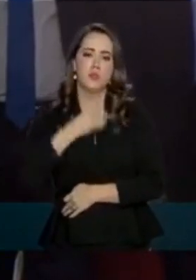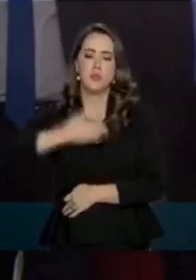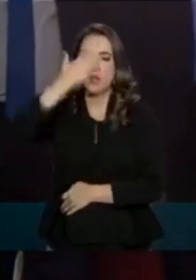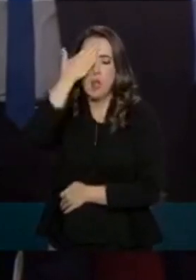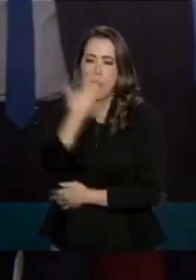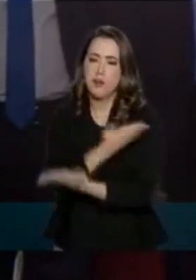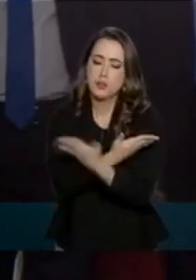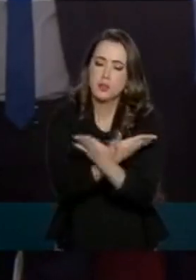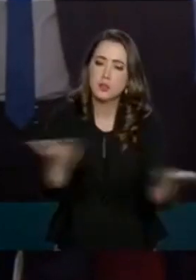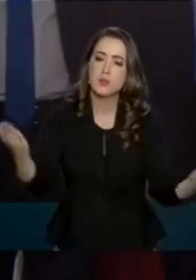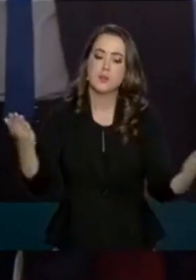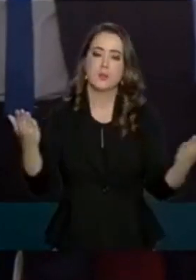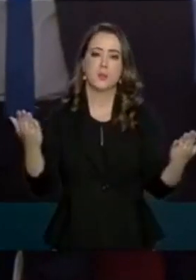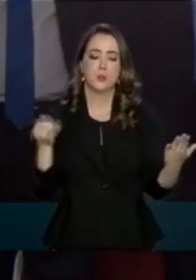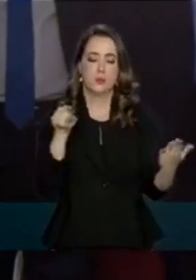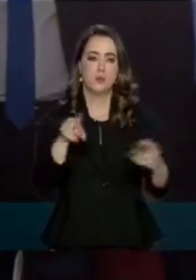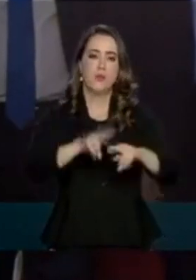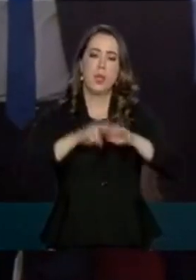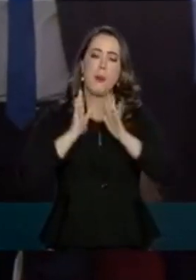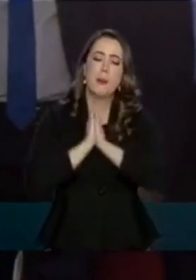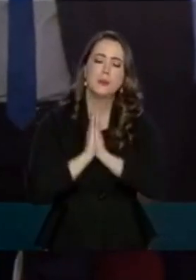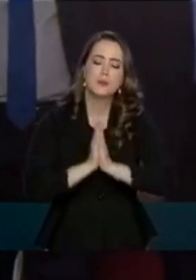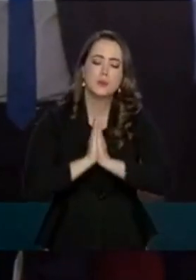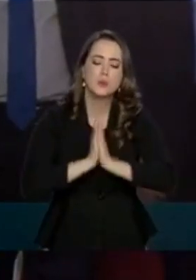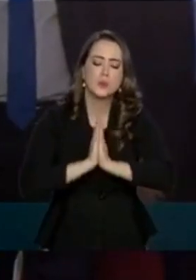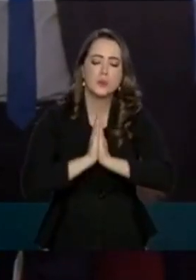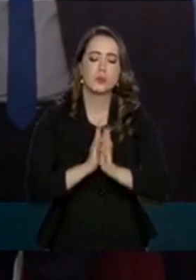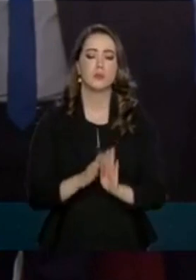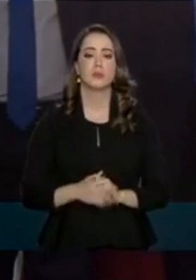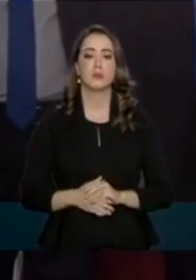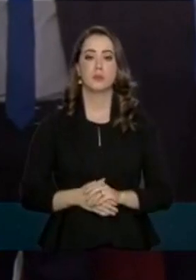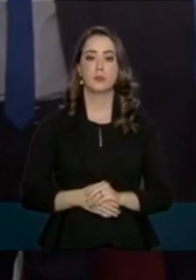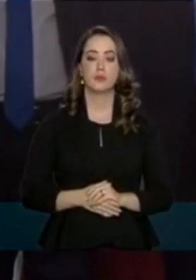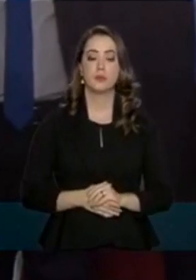Agradeço a vocês pelas orações.